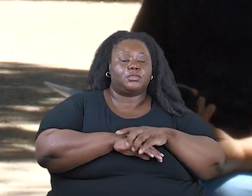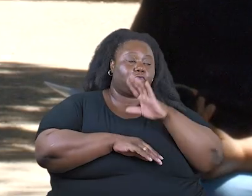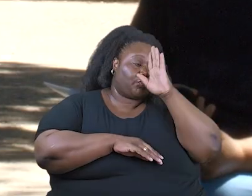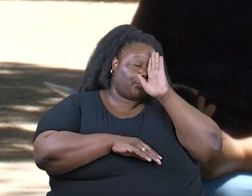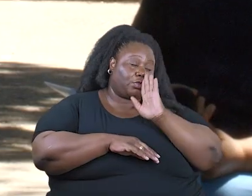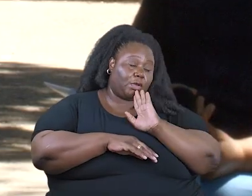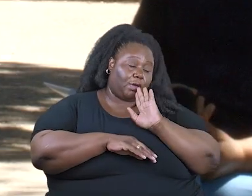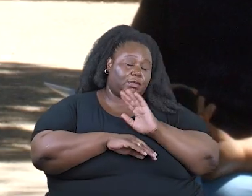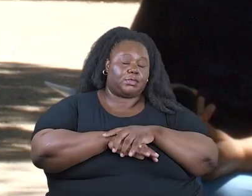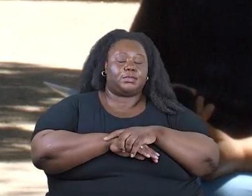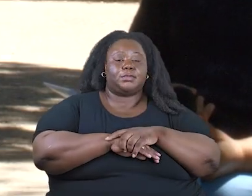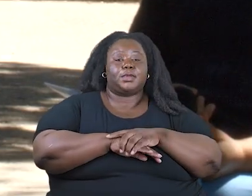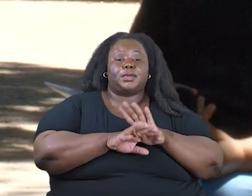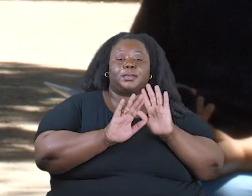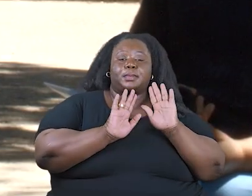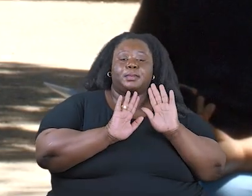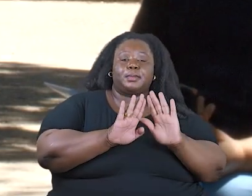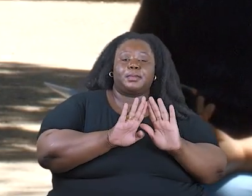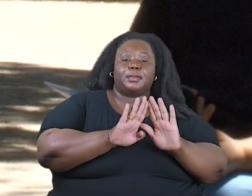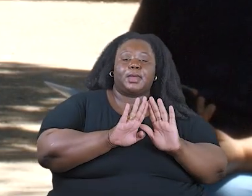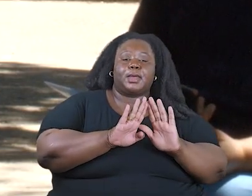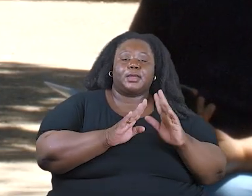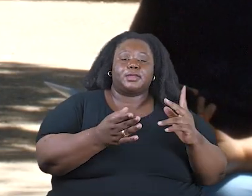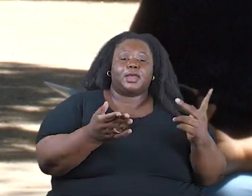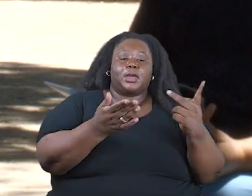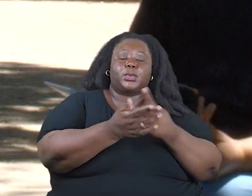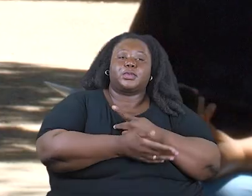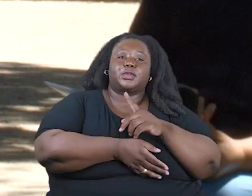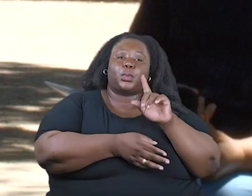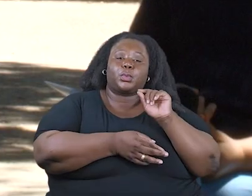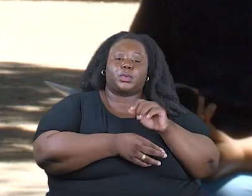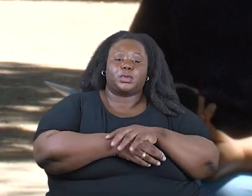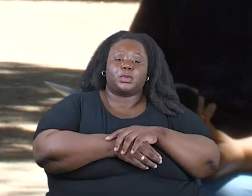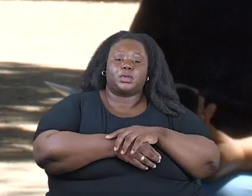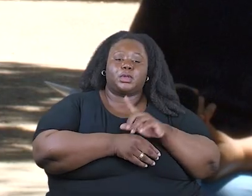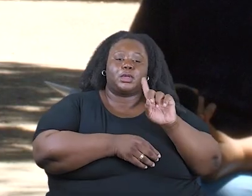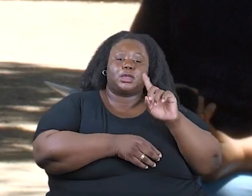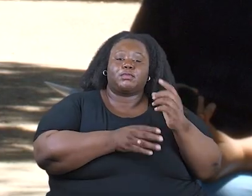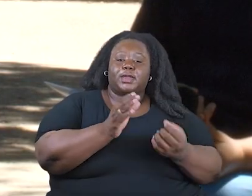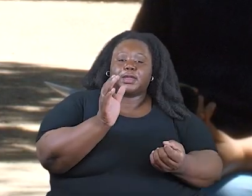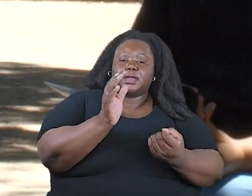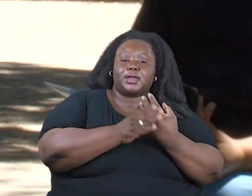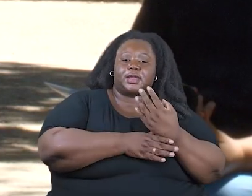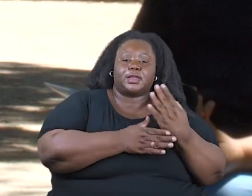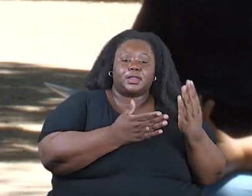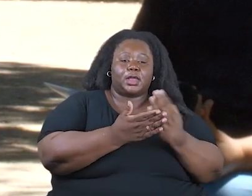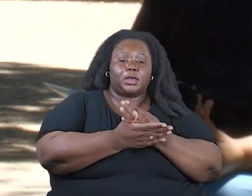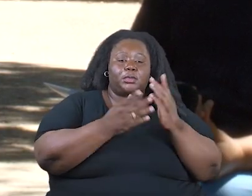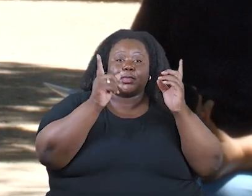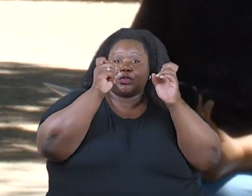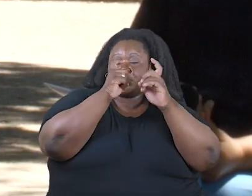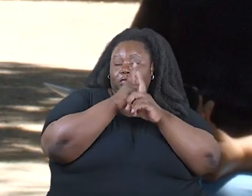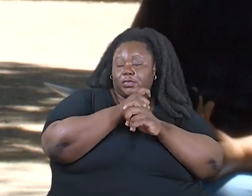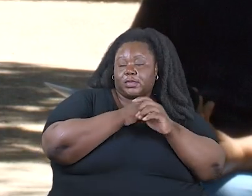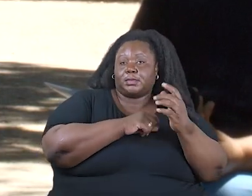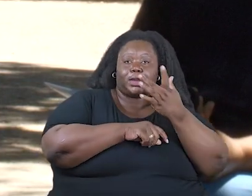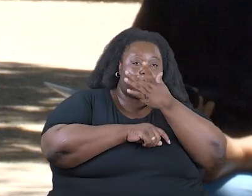graça. Só que circulou no boca a boca que ele ia criar algumas dificuldades para as pessoas levarem